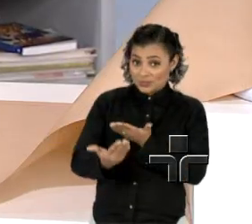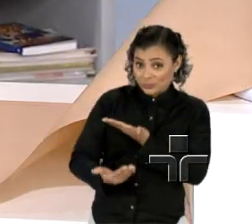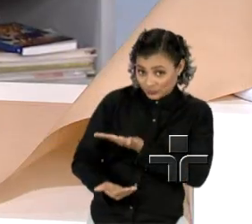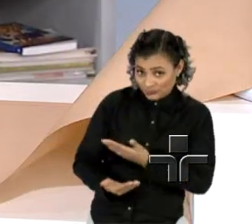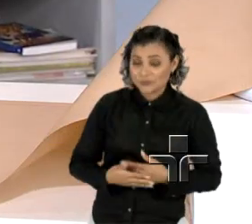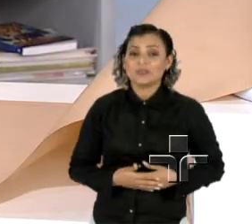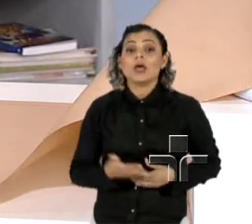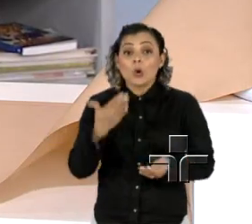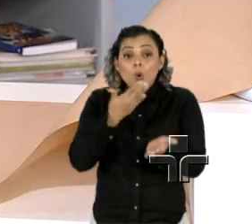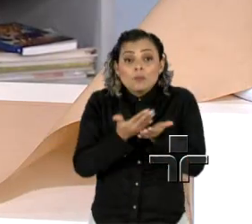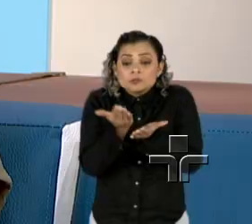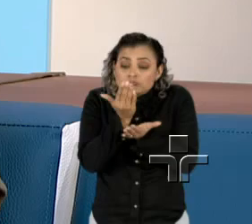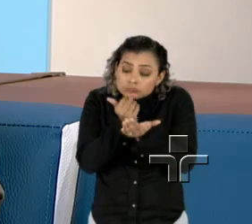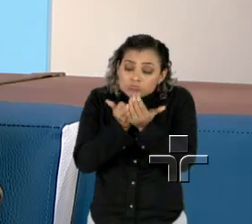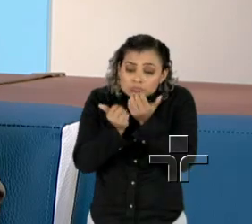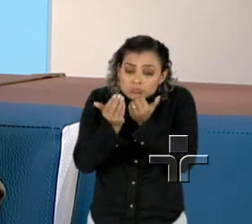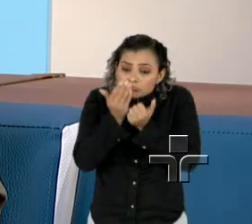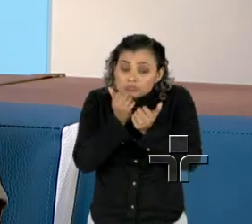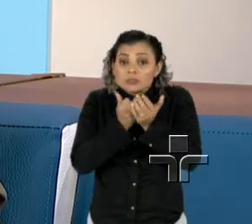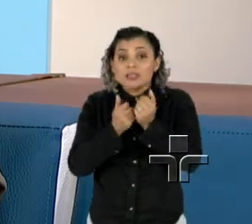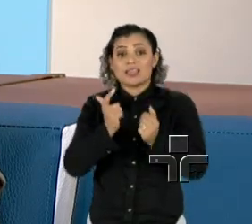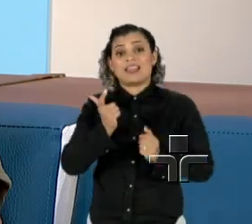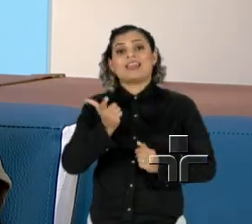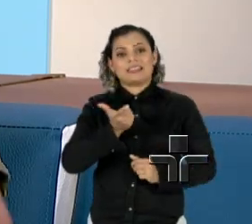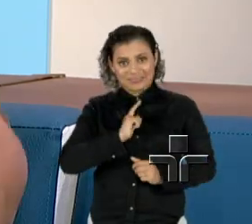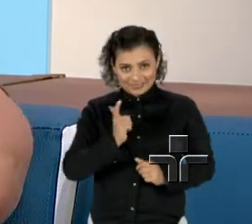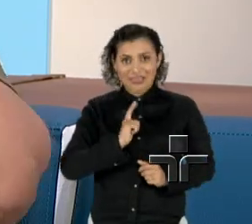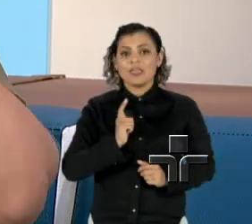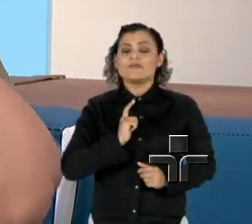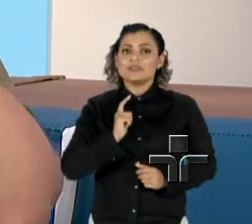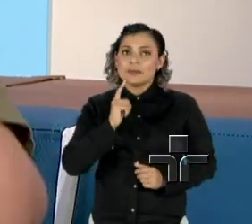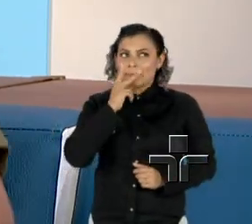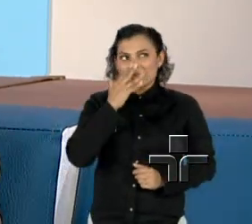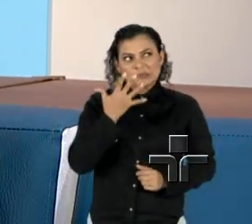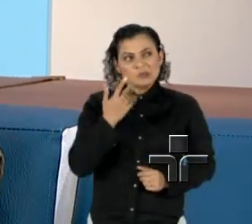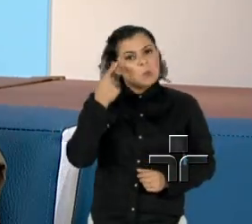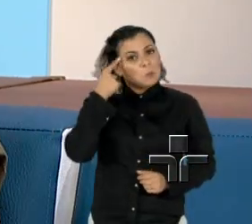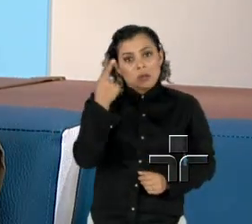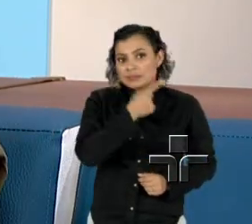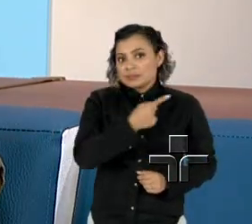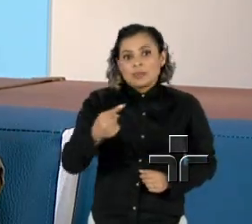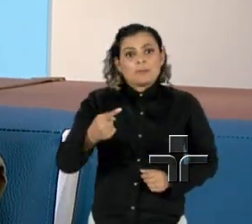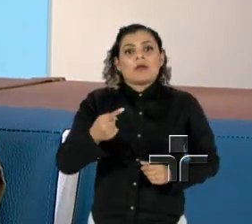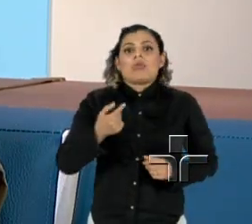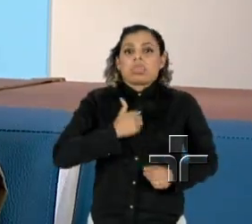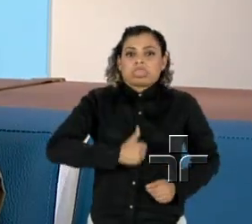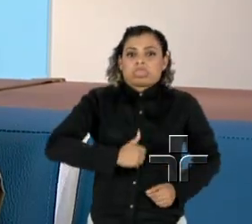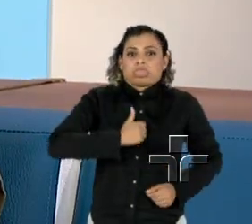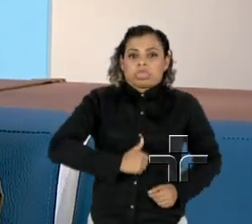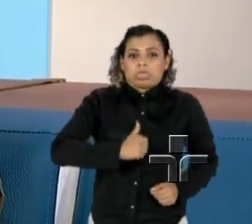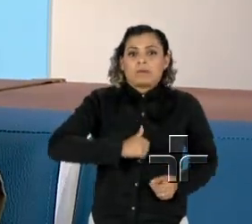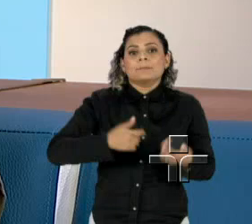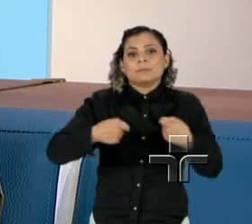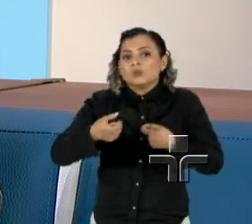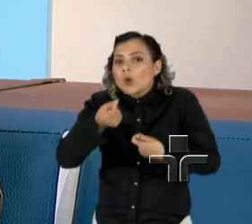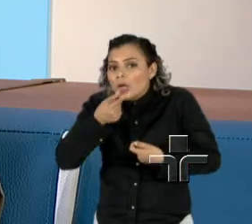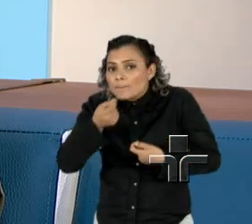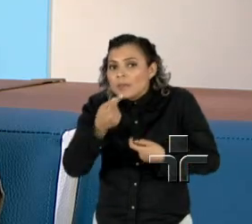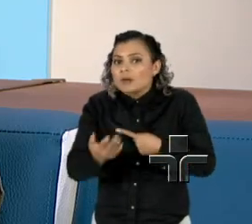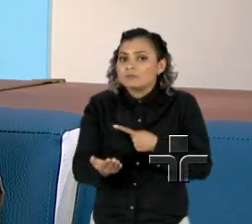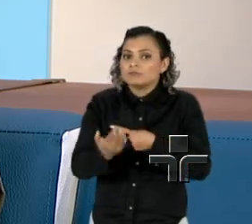que começou a introdução alimentar e tudo, ela ficou até mais de uma semana e teve que, né, usar medicamento para